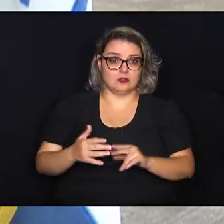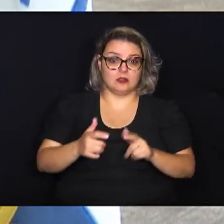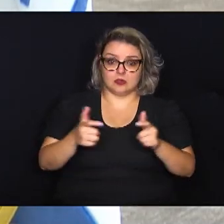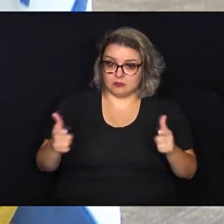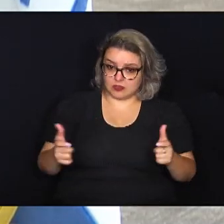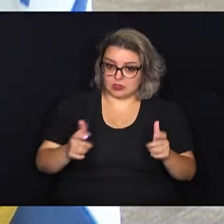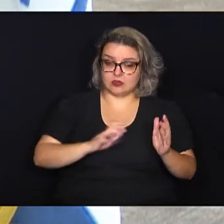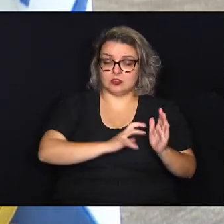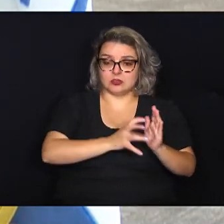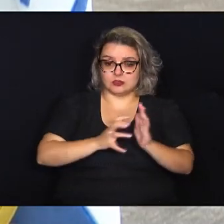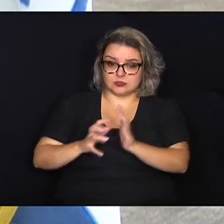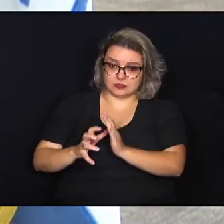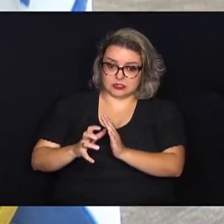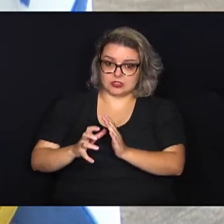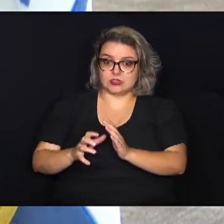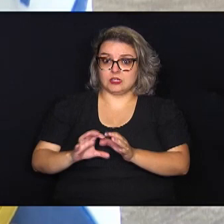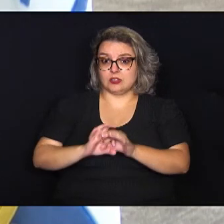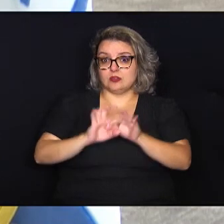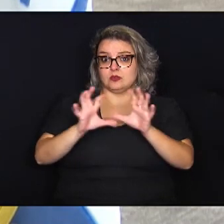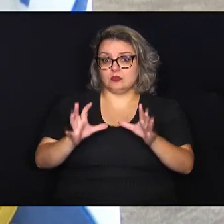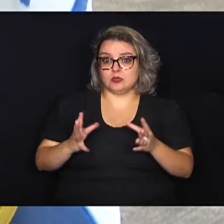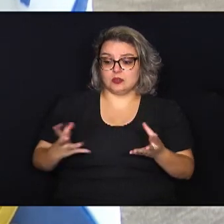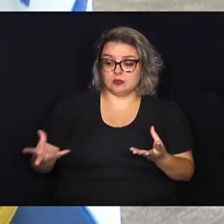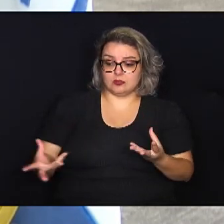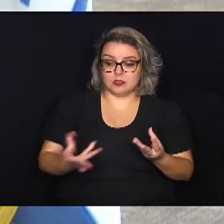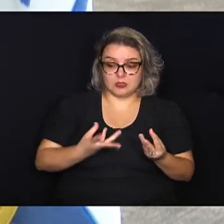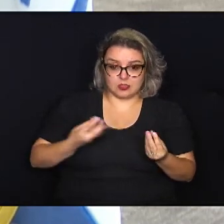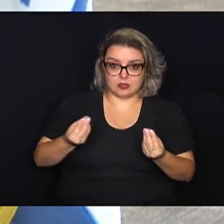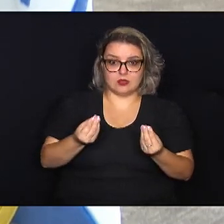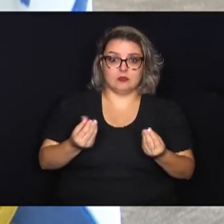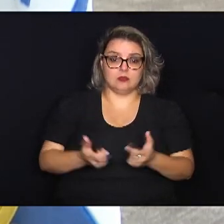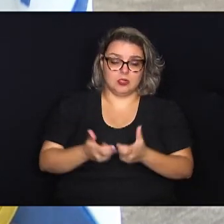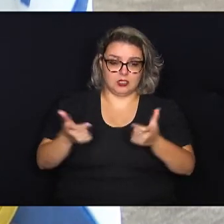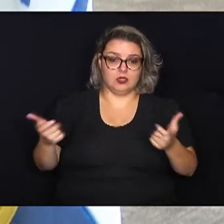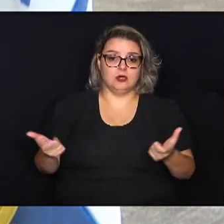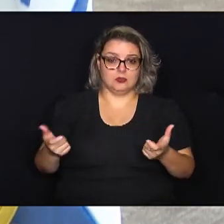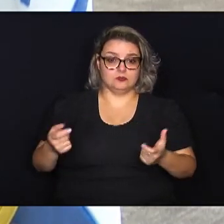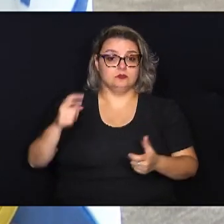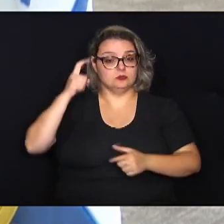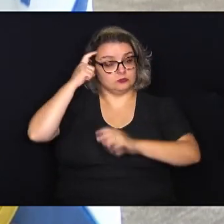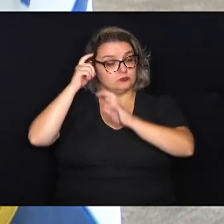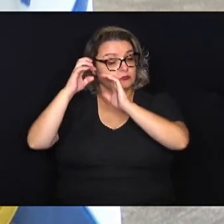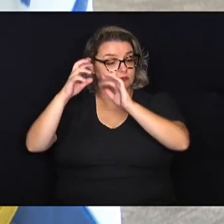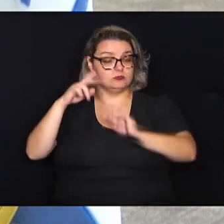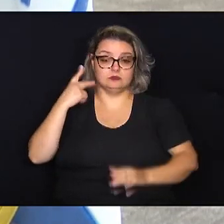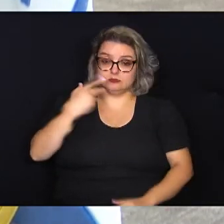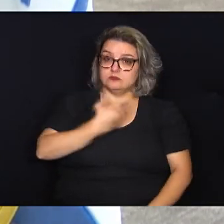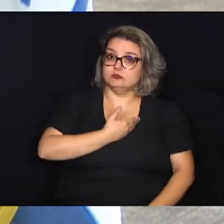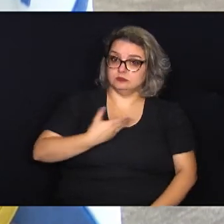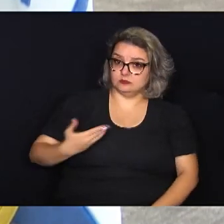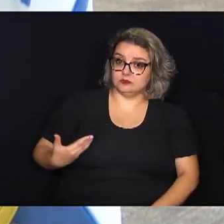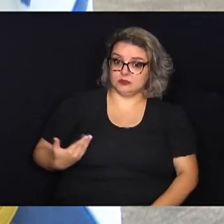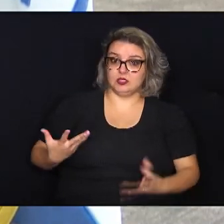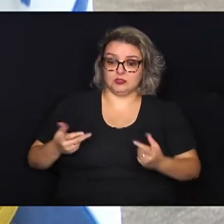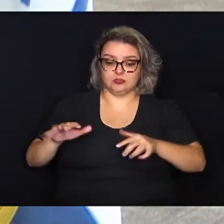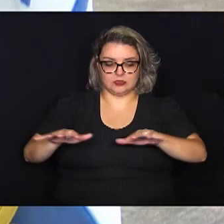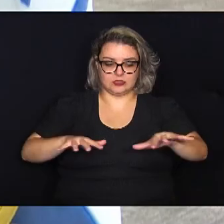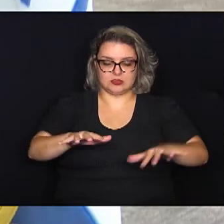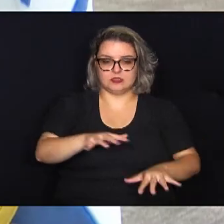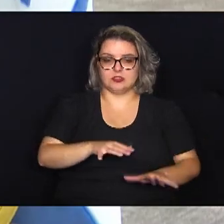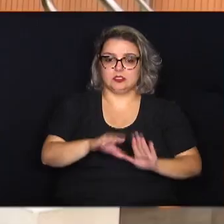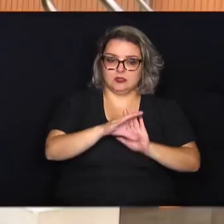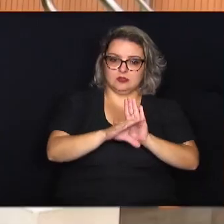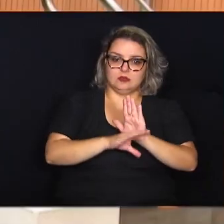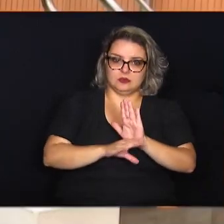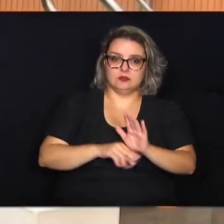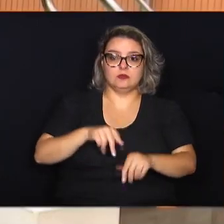partidos, e isso permite uma pluralidade, inclusive na hora de pensar políticas públicas e programas para